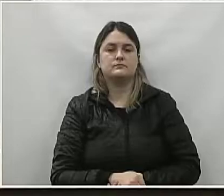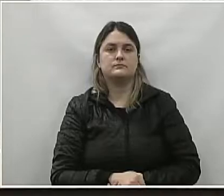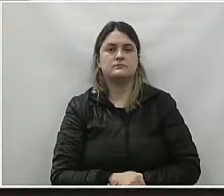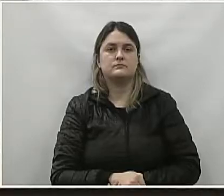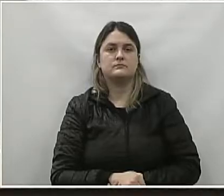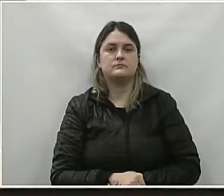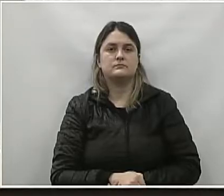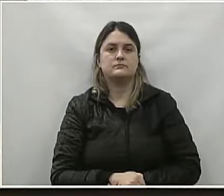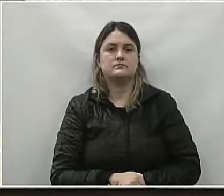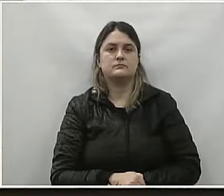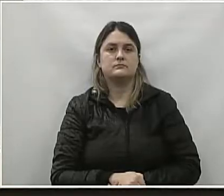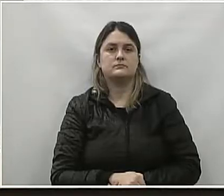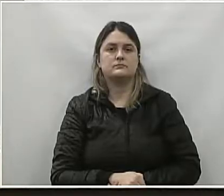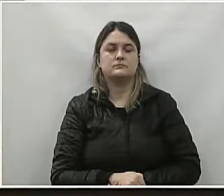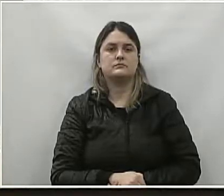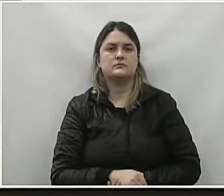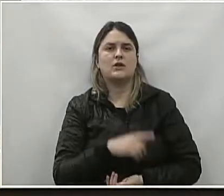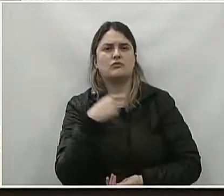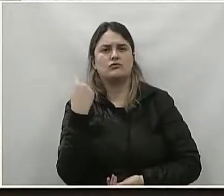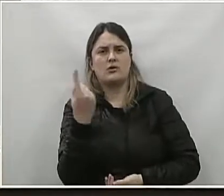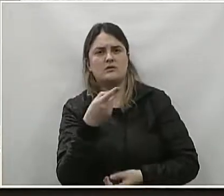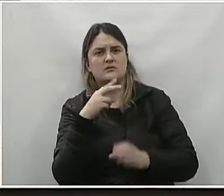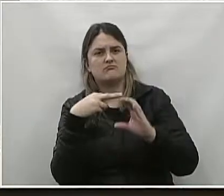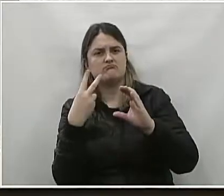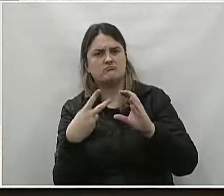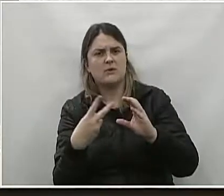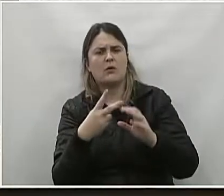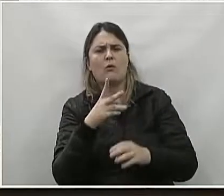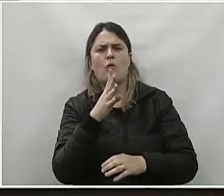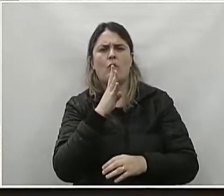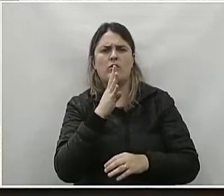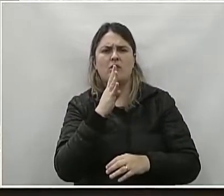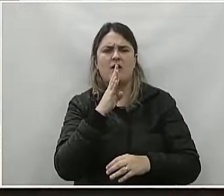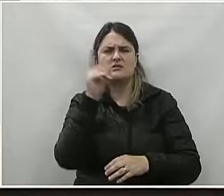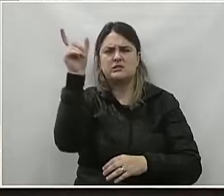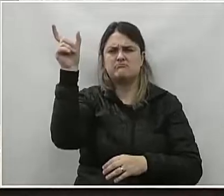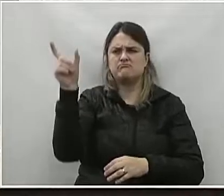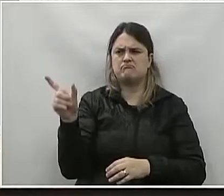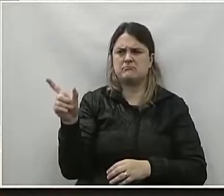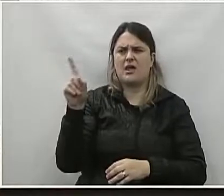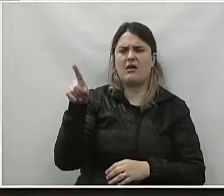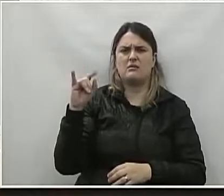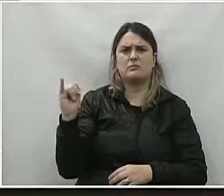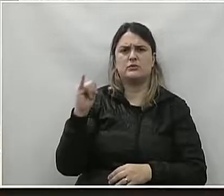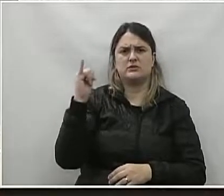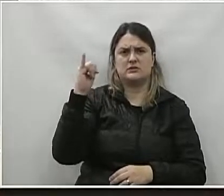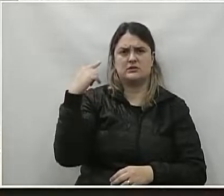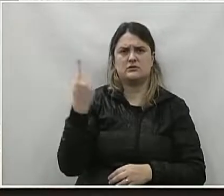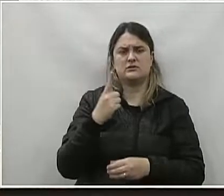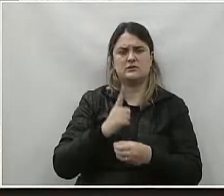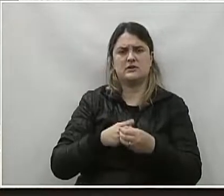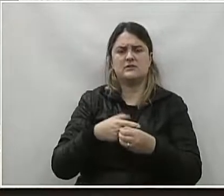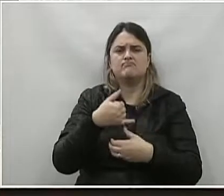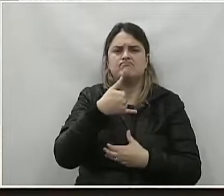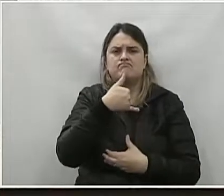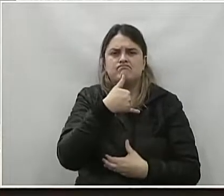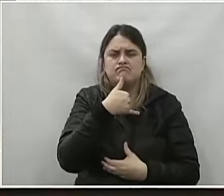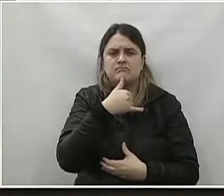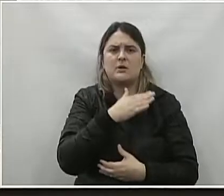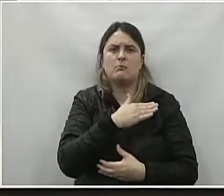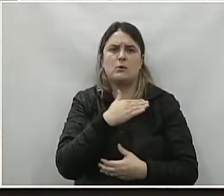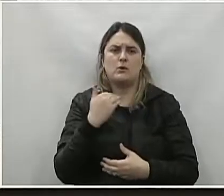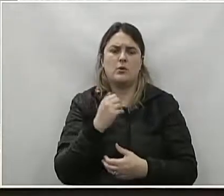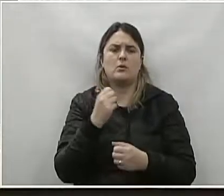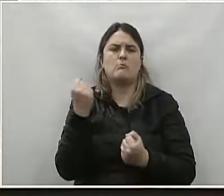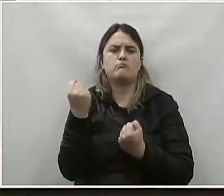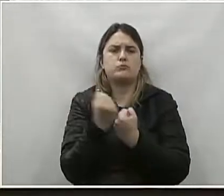e Manuela. A Câmara de União da Vitória reconhece toda a dedicação e importância ao município, manifestando profundo pesar e